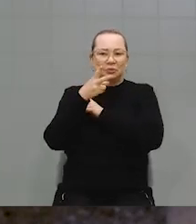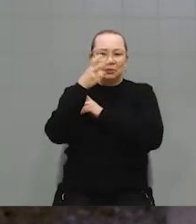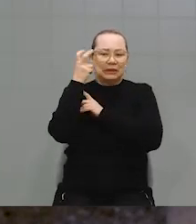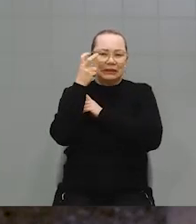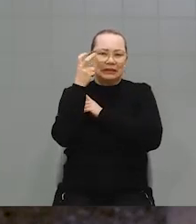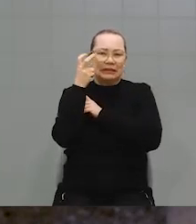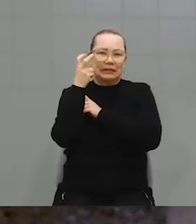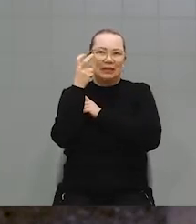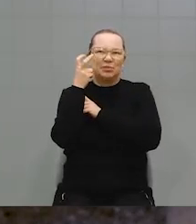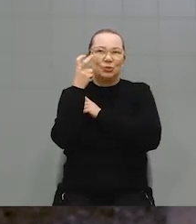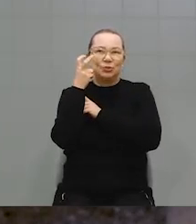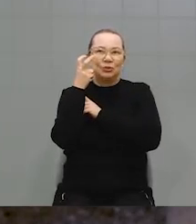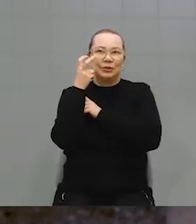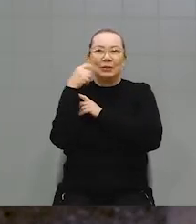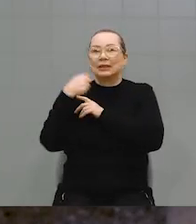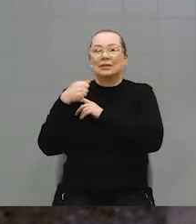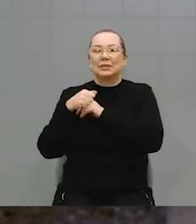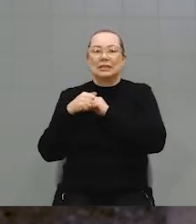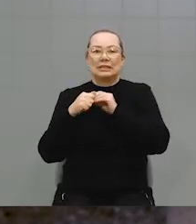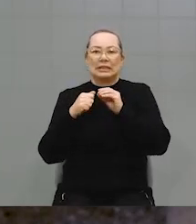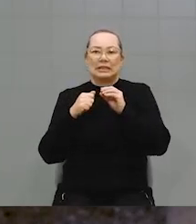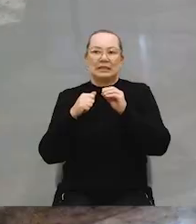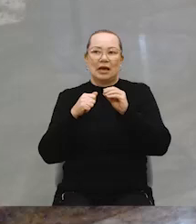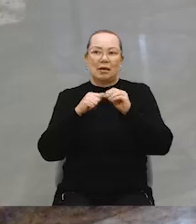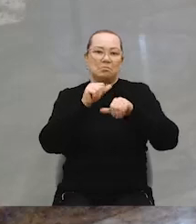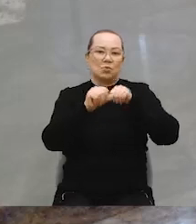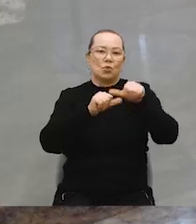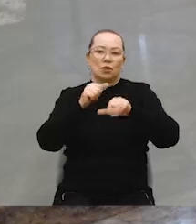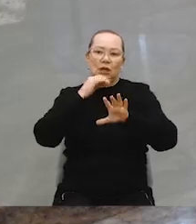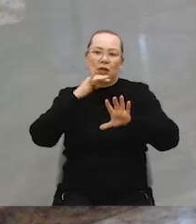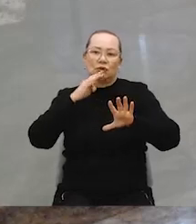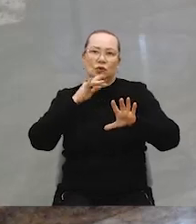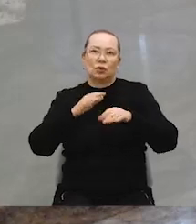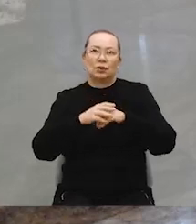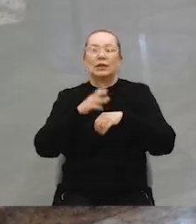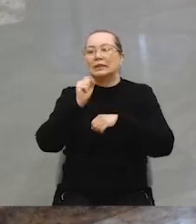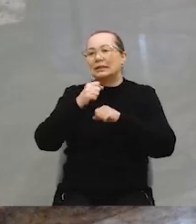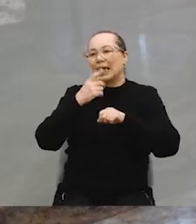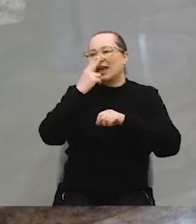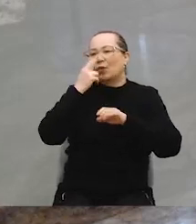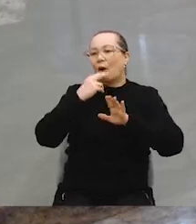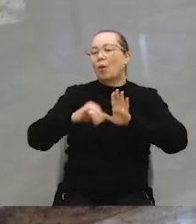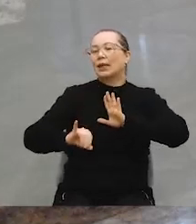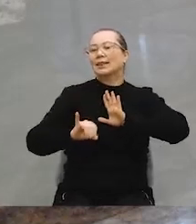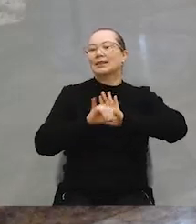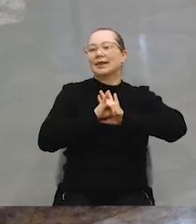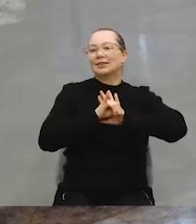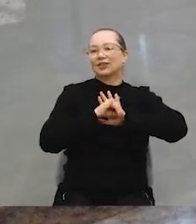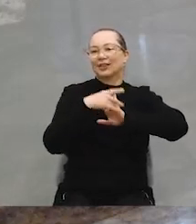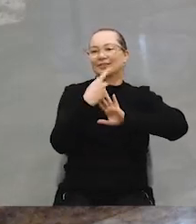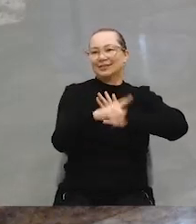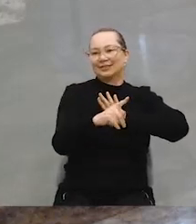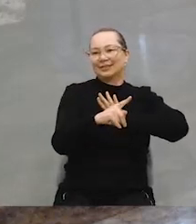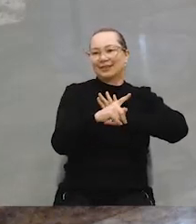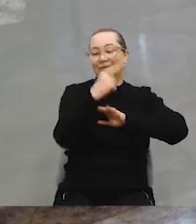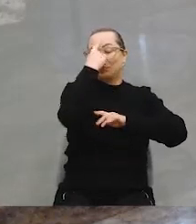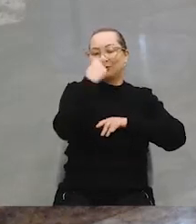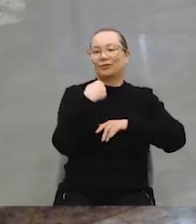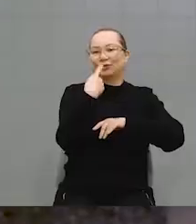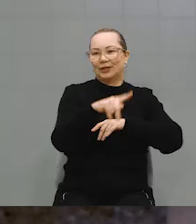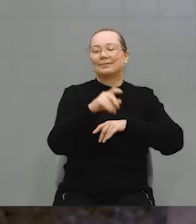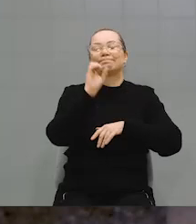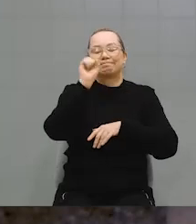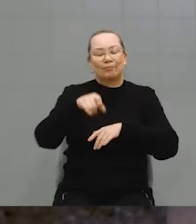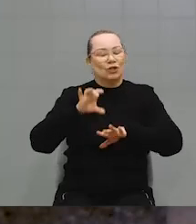necessidade de interferir com outras cores. No caso mas a identidade, né? Não variar tanto. É uma identidade